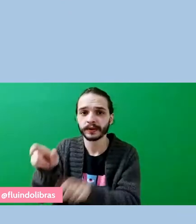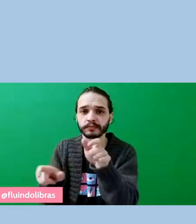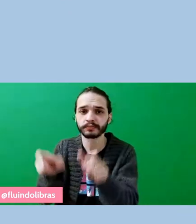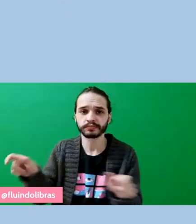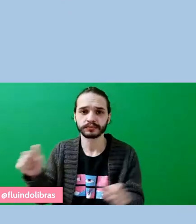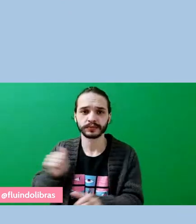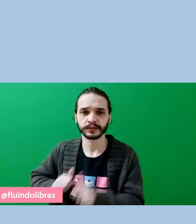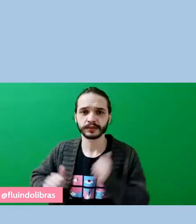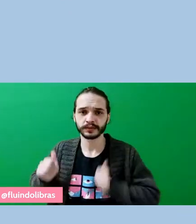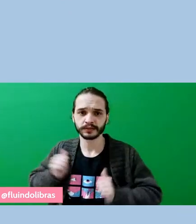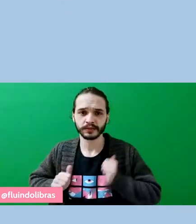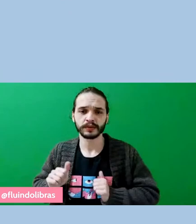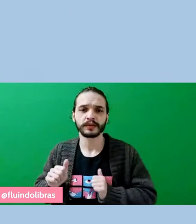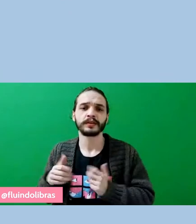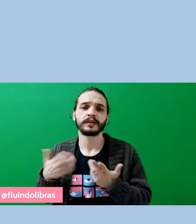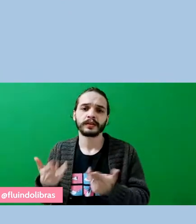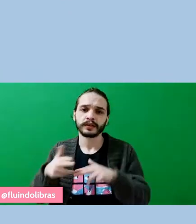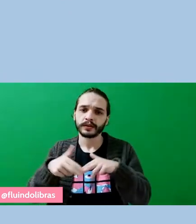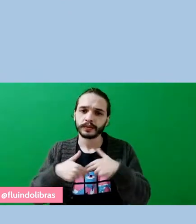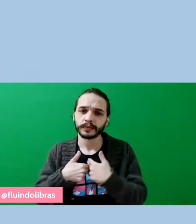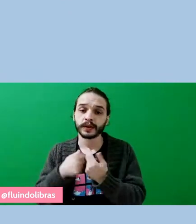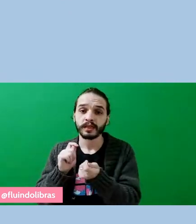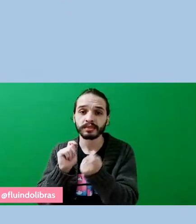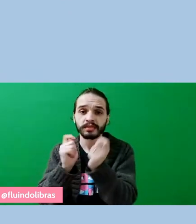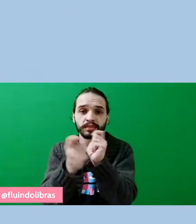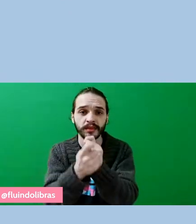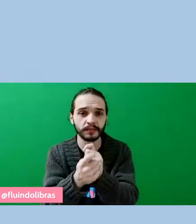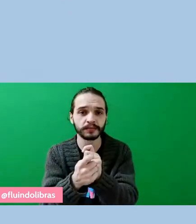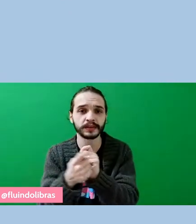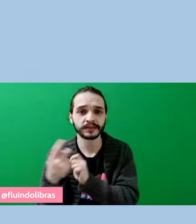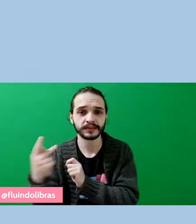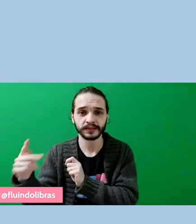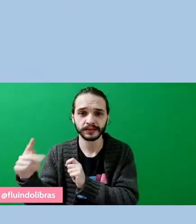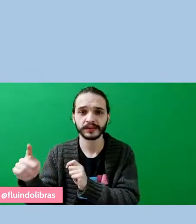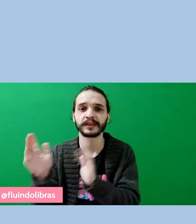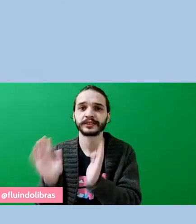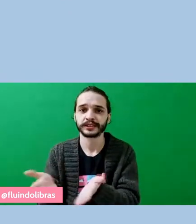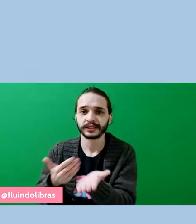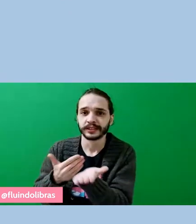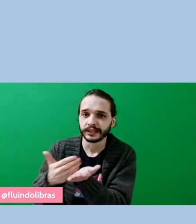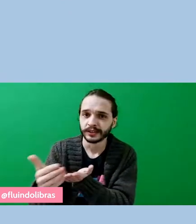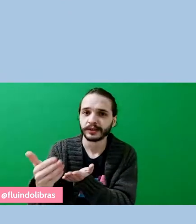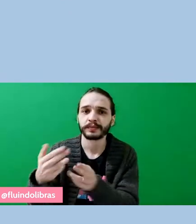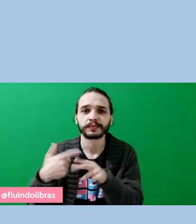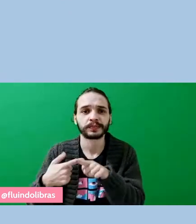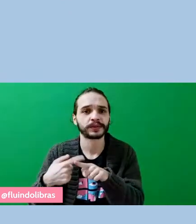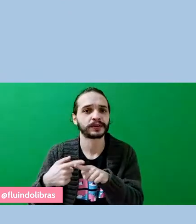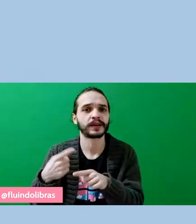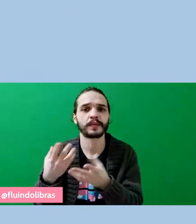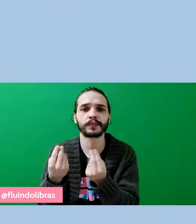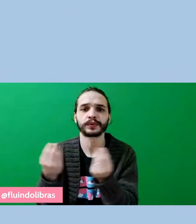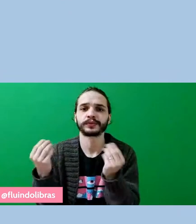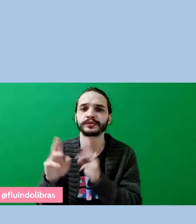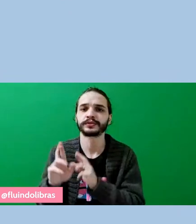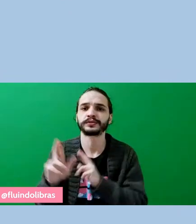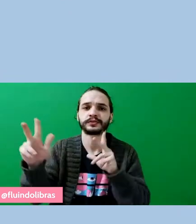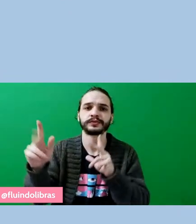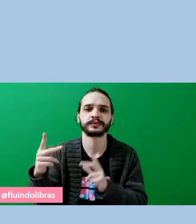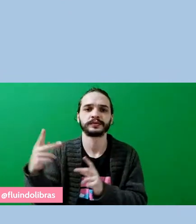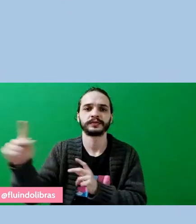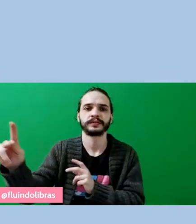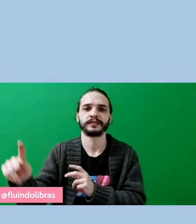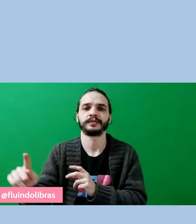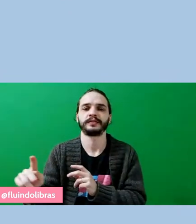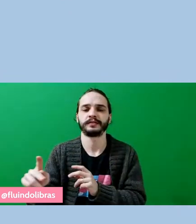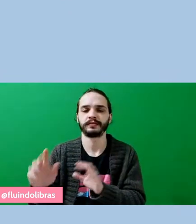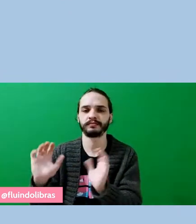adaptação do Pommerat é sempre começa já com muitas questões, porque você já parte de um lugar muito diferente do qual ele partiu, né? Então, por mais que ele tenha um